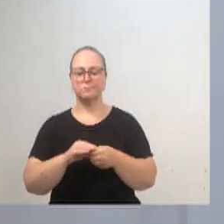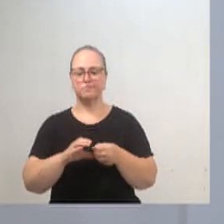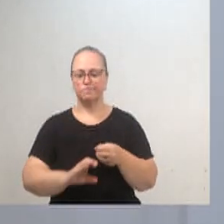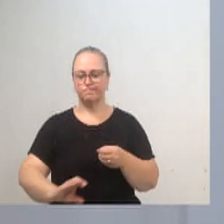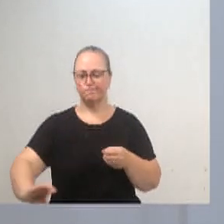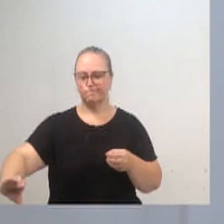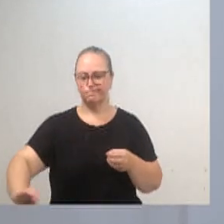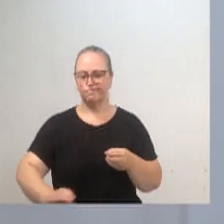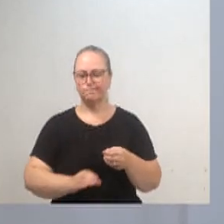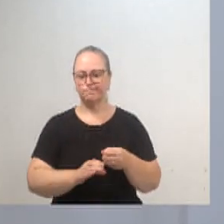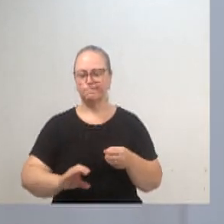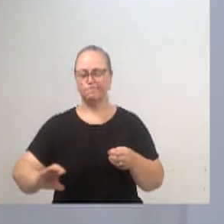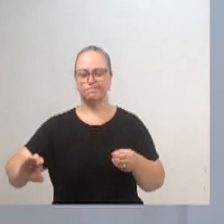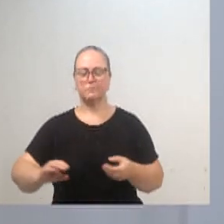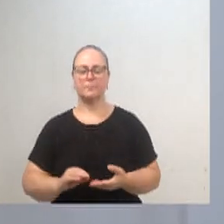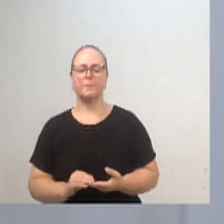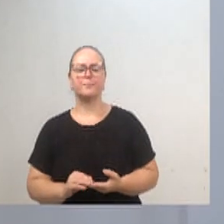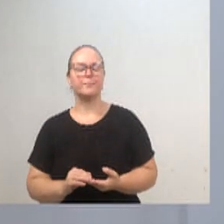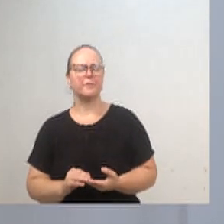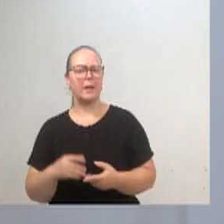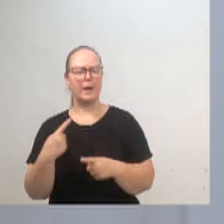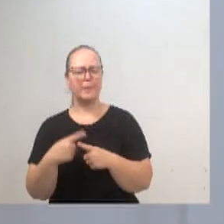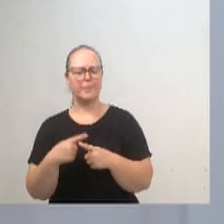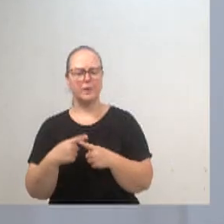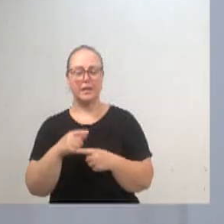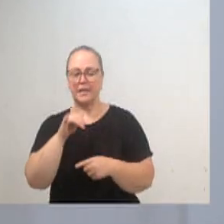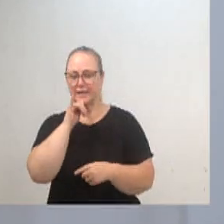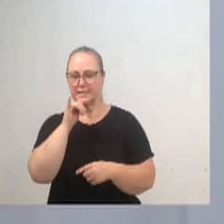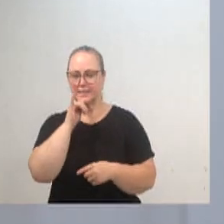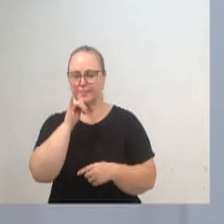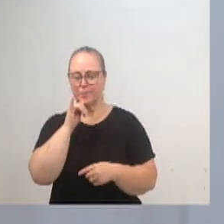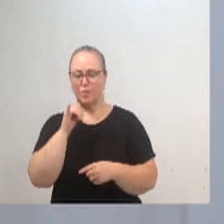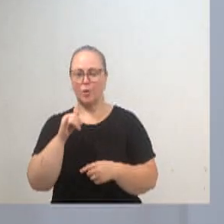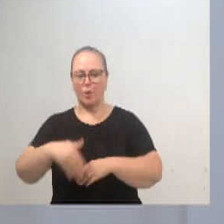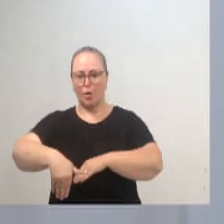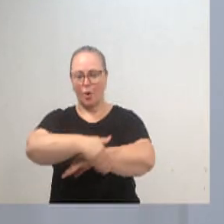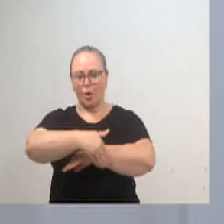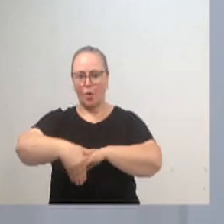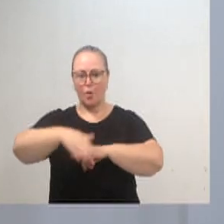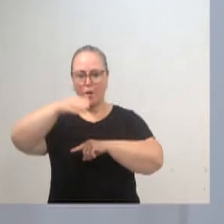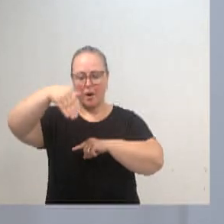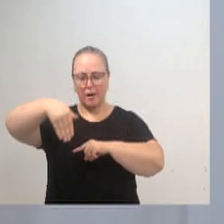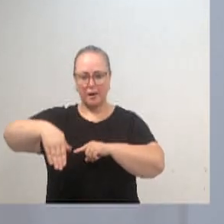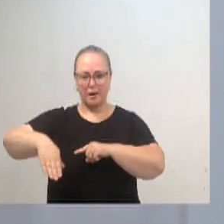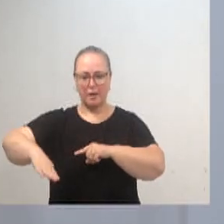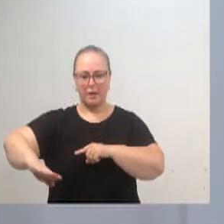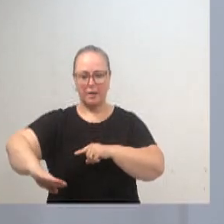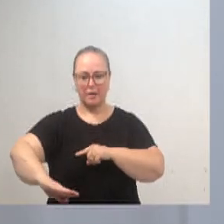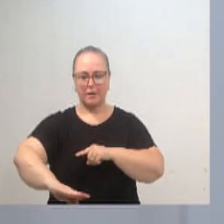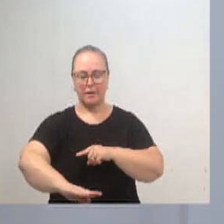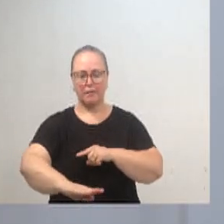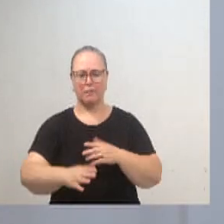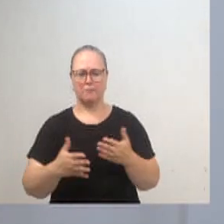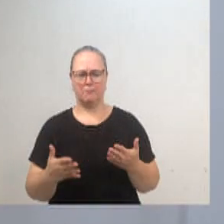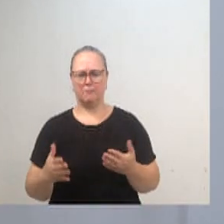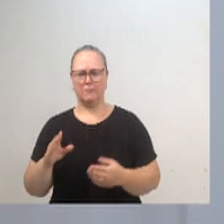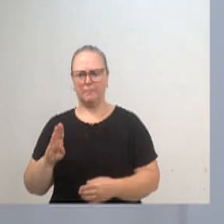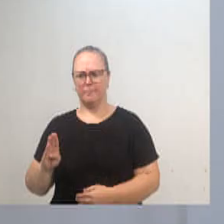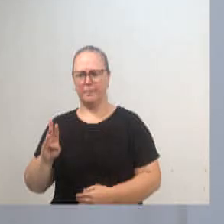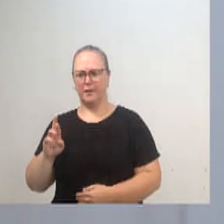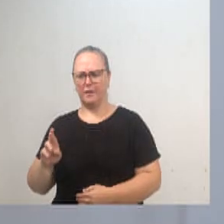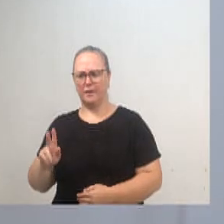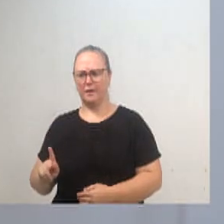Chega num determinado momento da rua, onde começa a gravidade não ajudar a BRK, ela simplesmente não fez a ligação, não